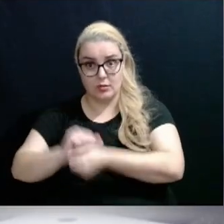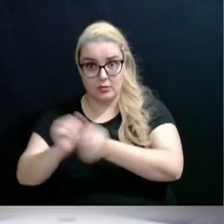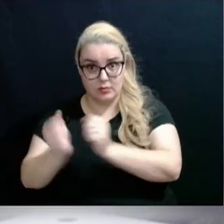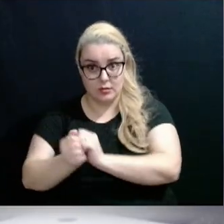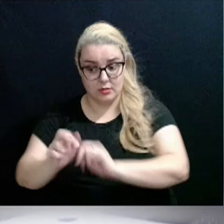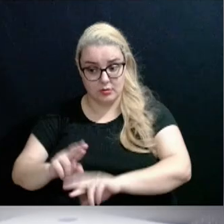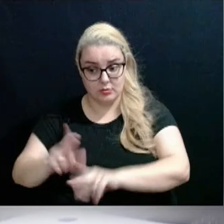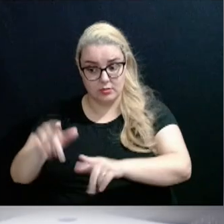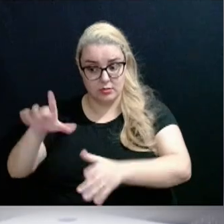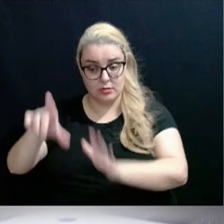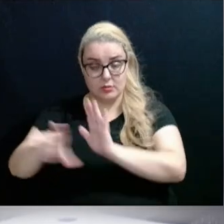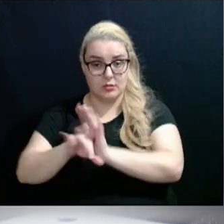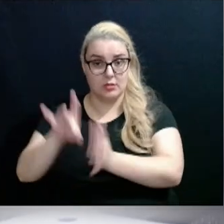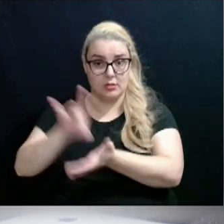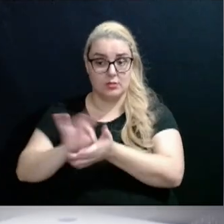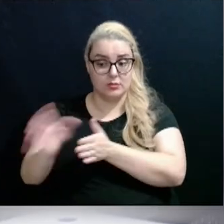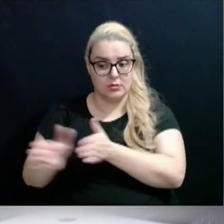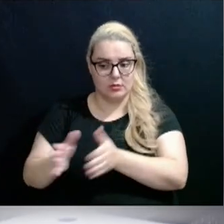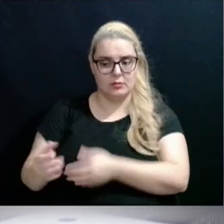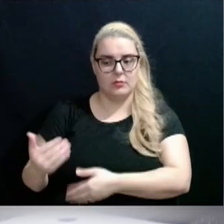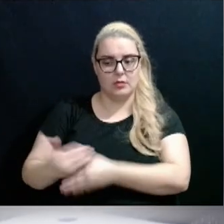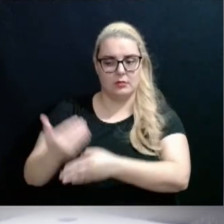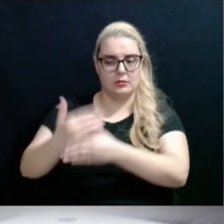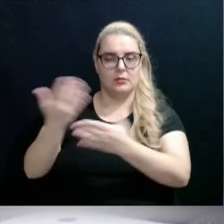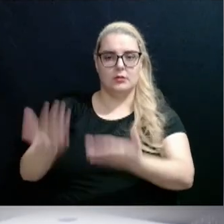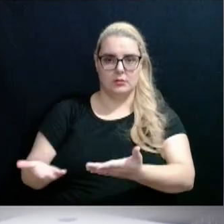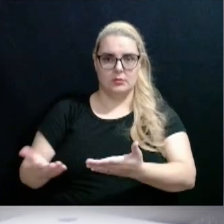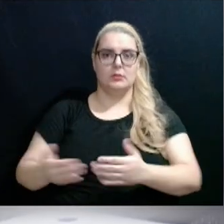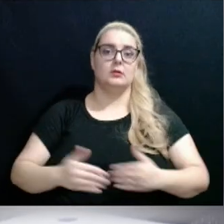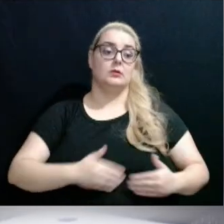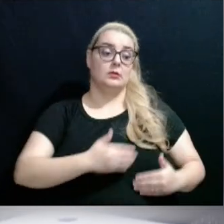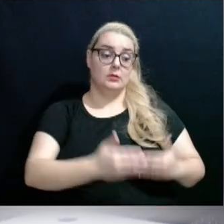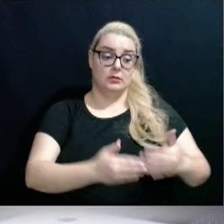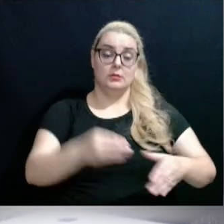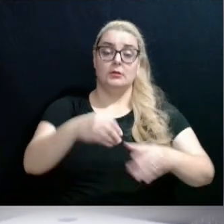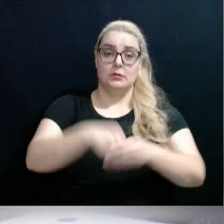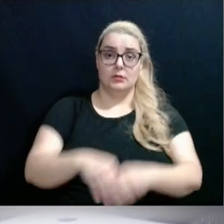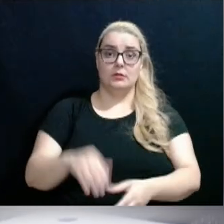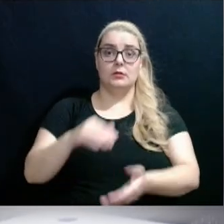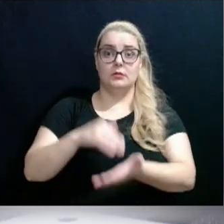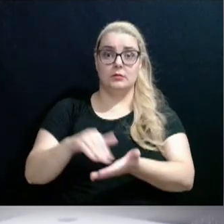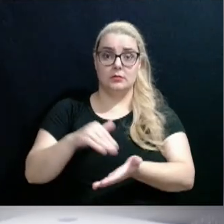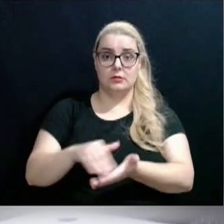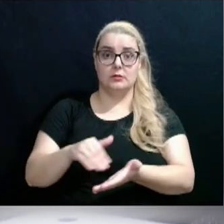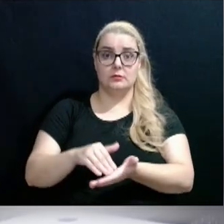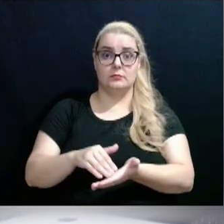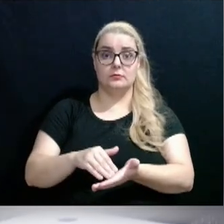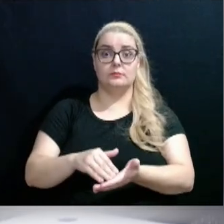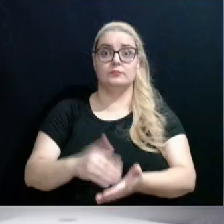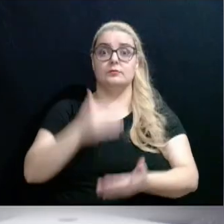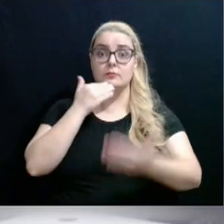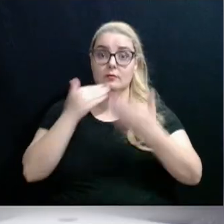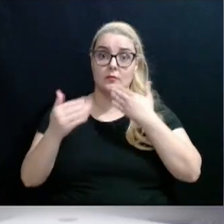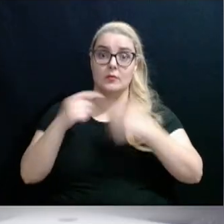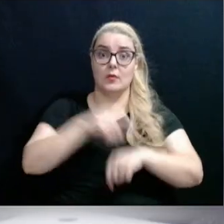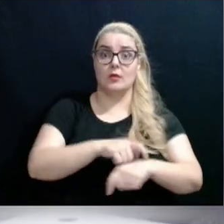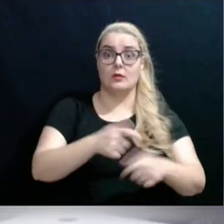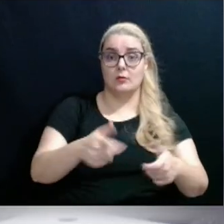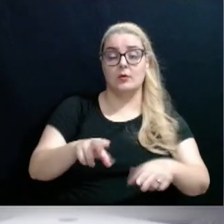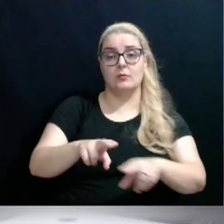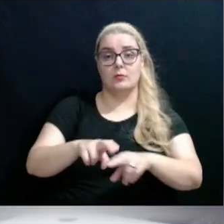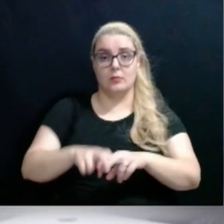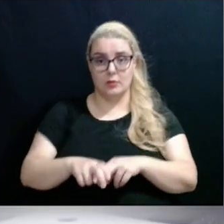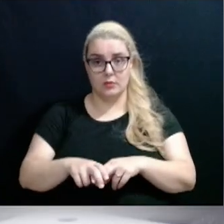legislação vigente. Então, muitas vezes, esses processos dentro das secretarias, elas demandavam um tempo maior e, por isso, se